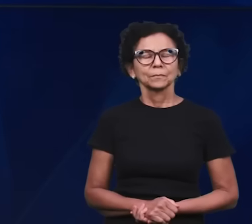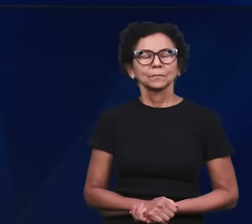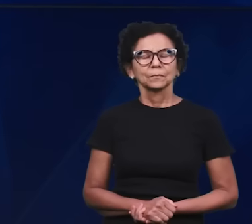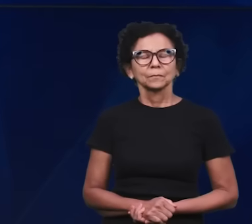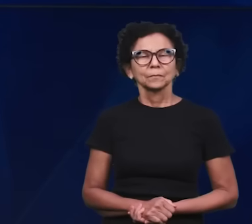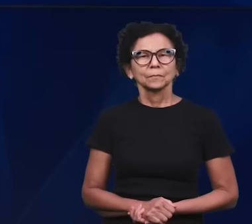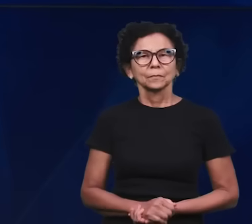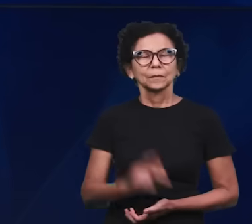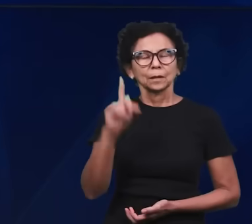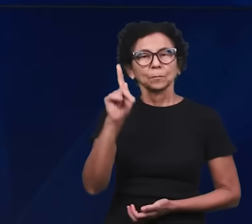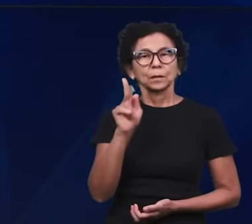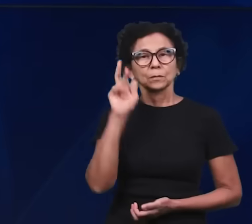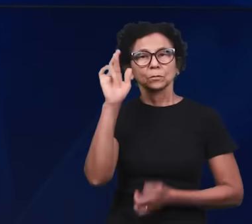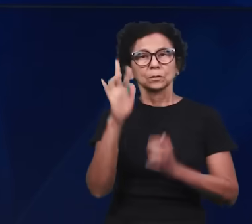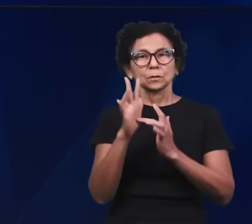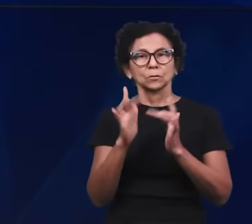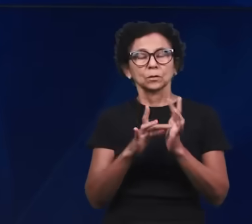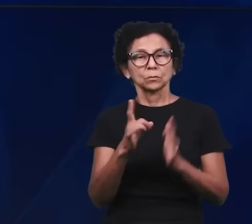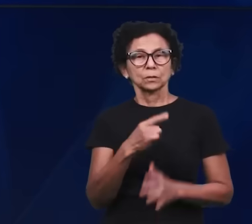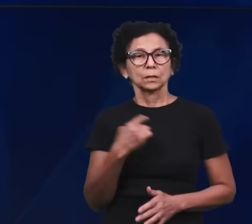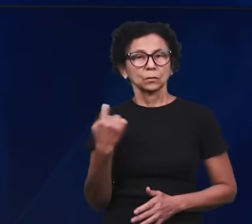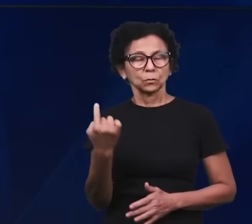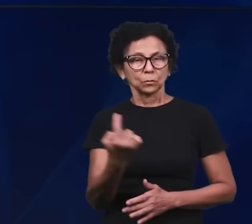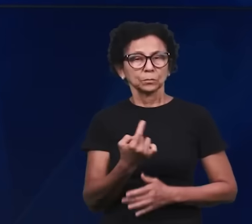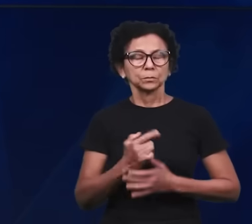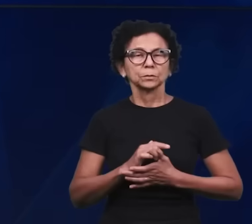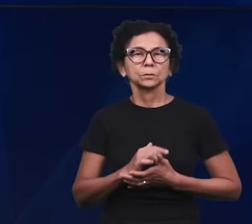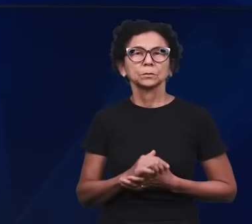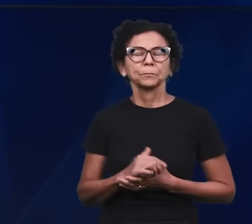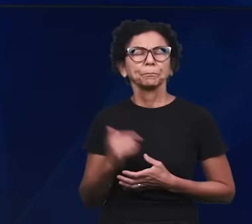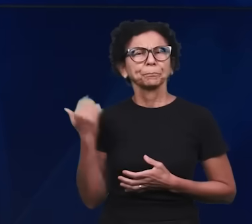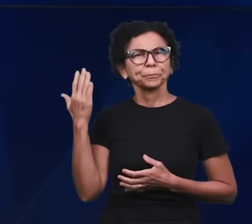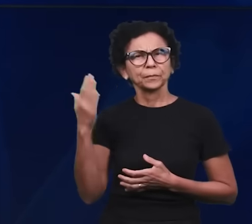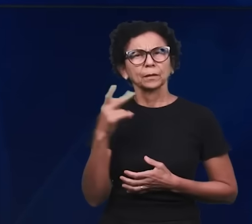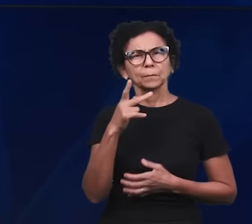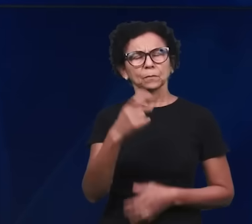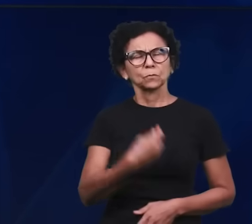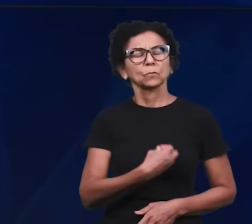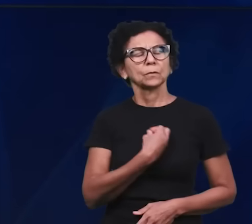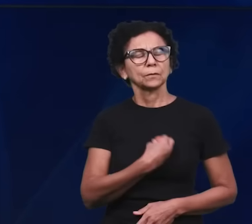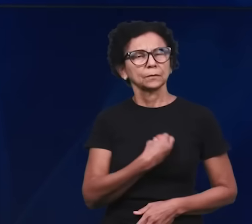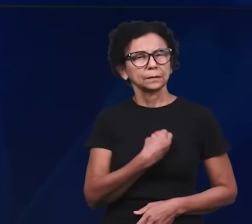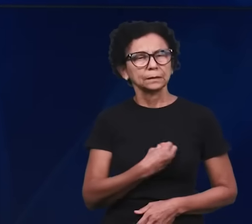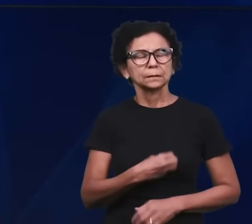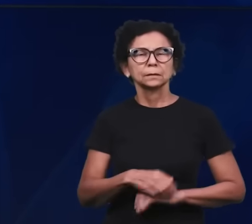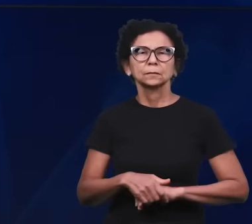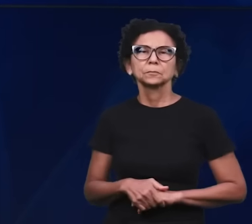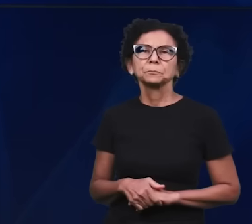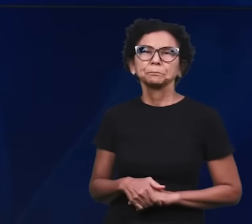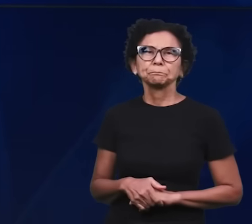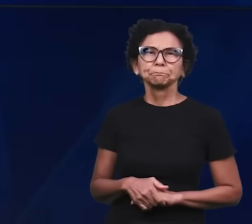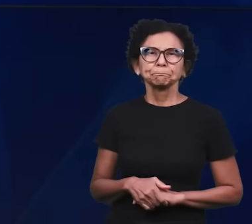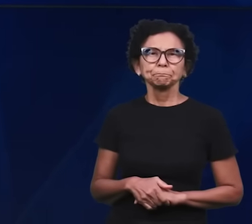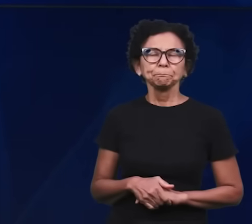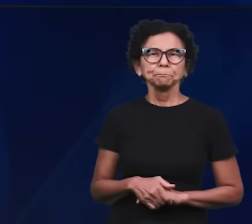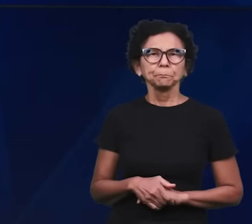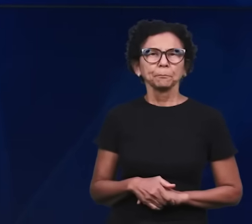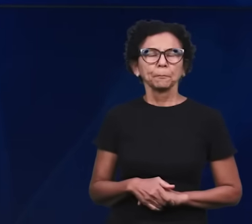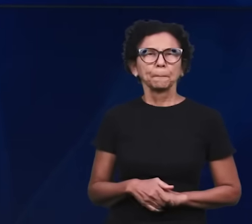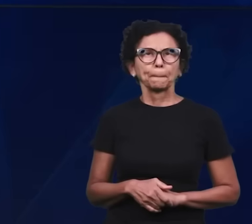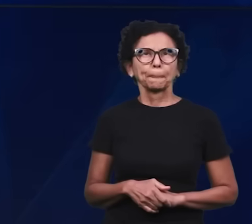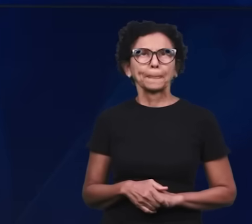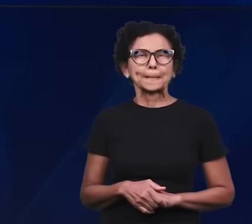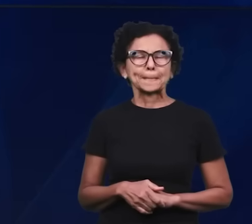Saudamos a todos os irmãos e amigos com a paz do Senhor Jesus. Nós temos uma palavra para você nesse momento, para o senhor, para a senhora,